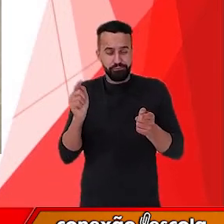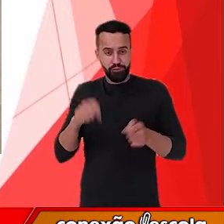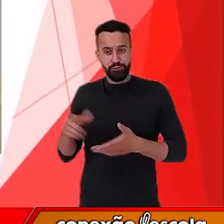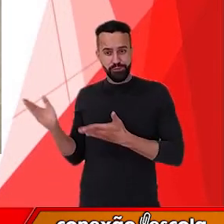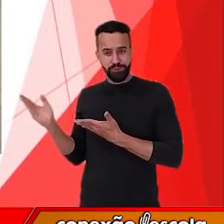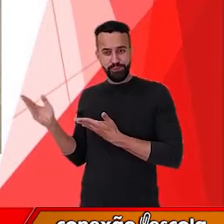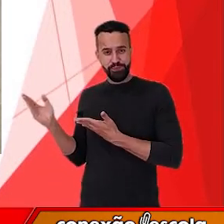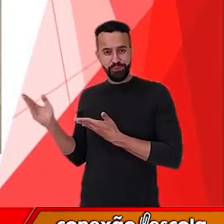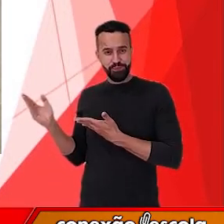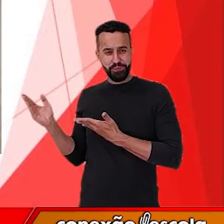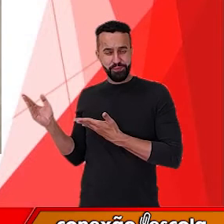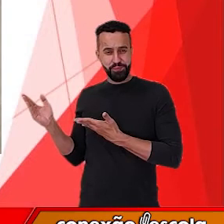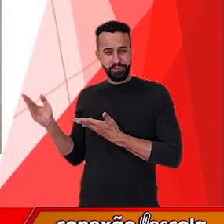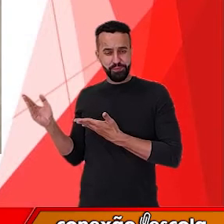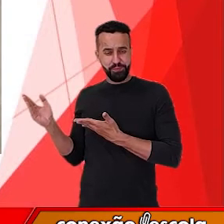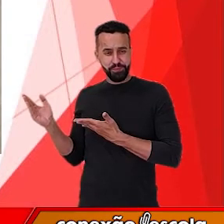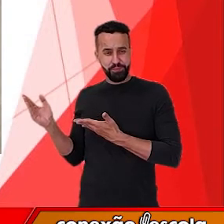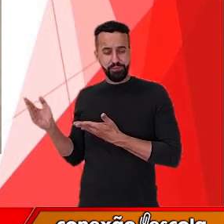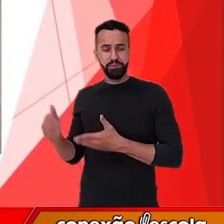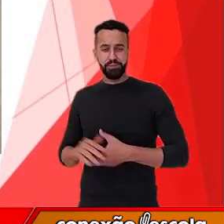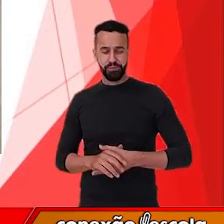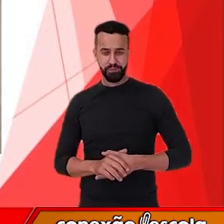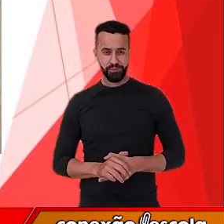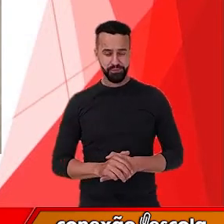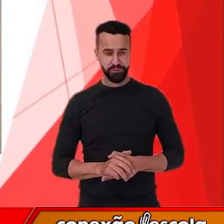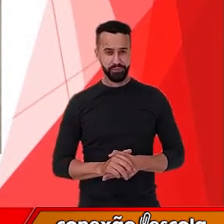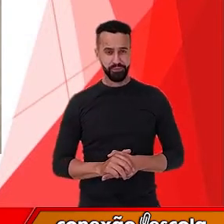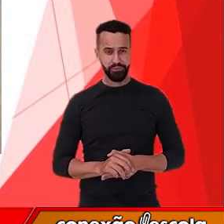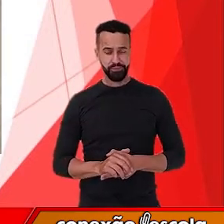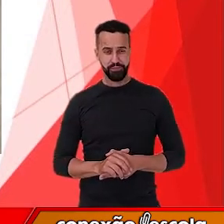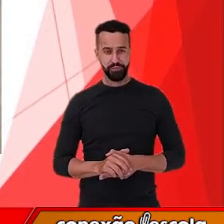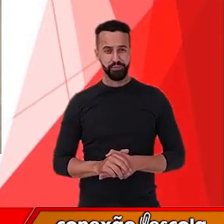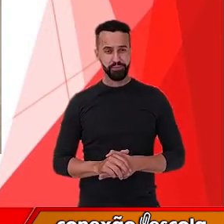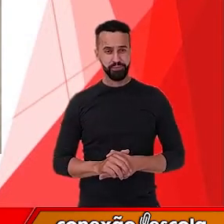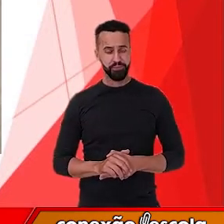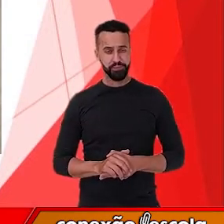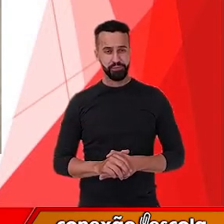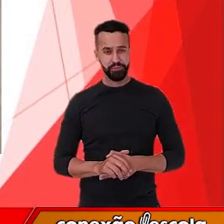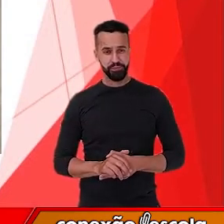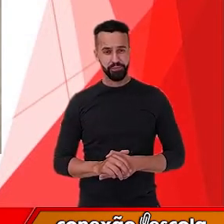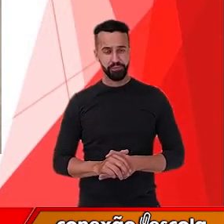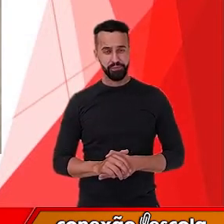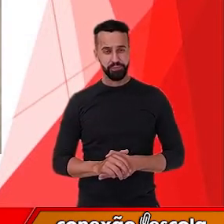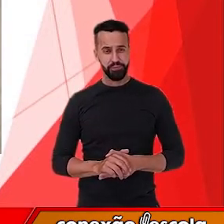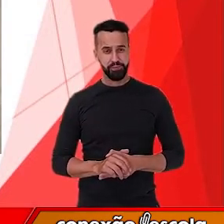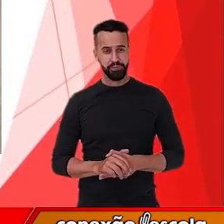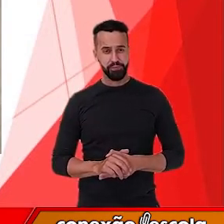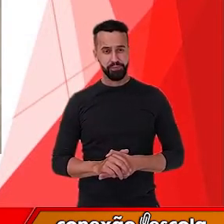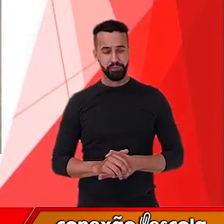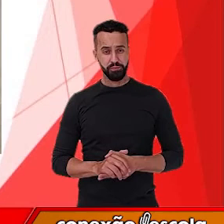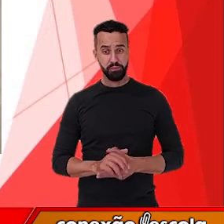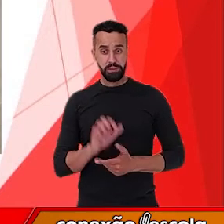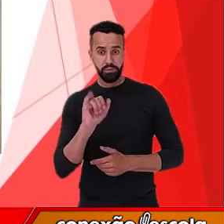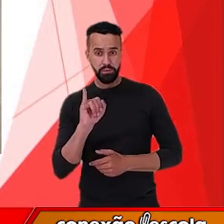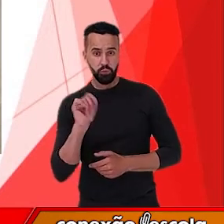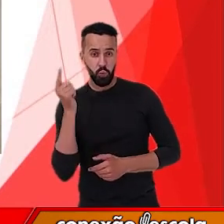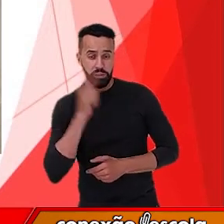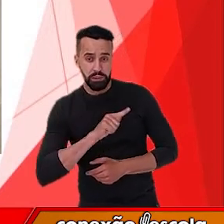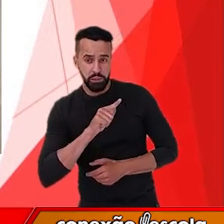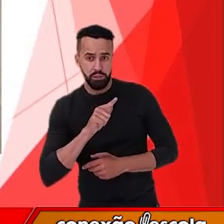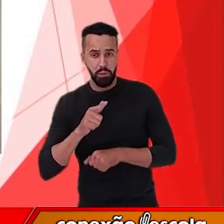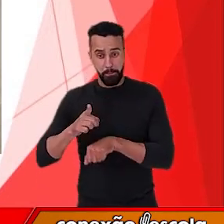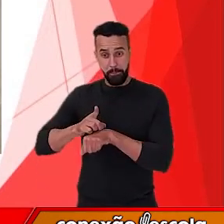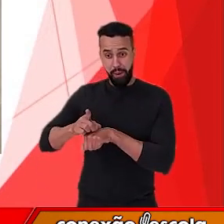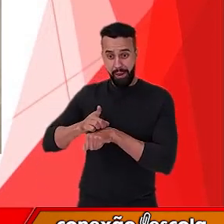lateral e pegar ao mesmo tempo nas duas pontinhas, subindo a vareta. Se você conseguir